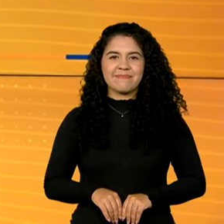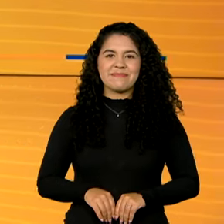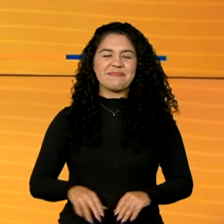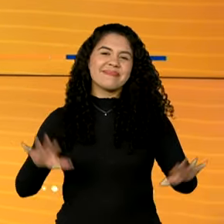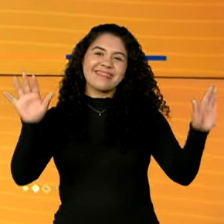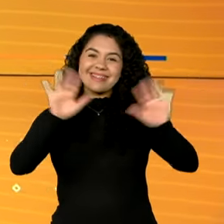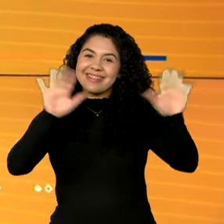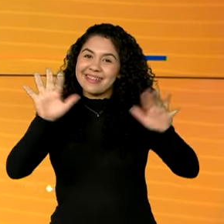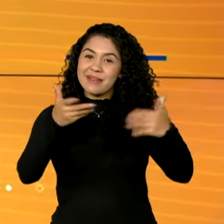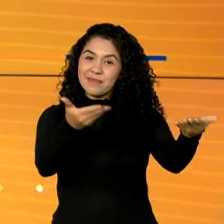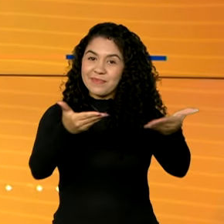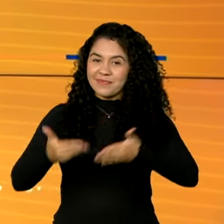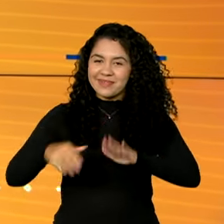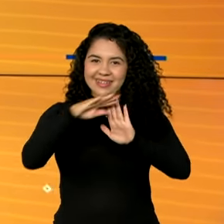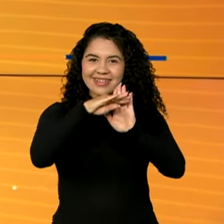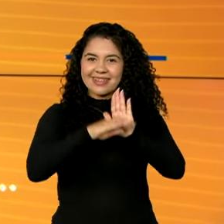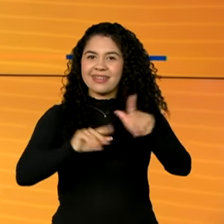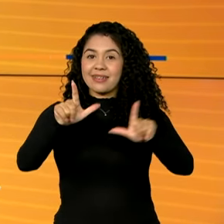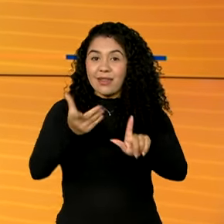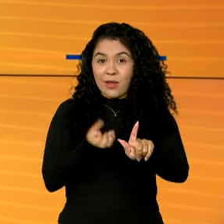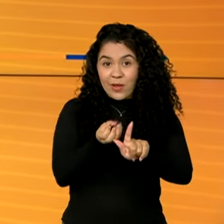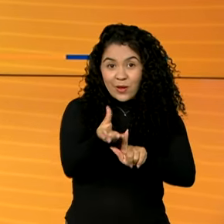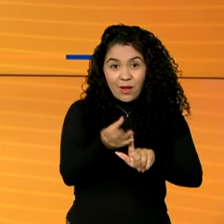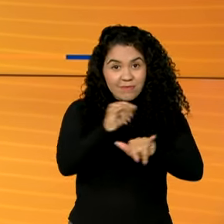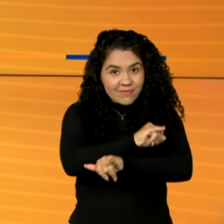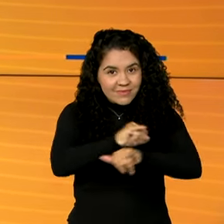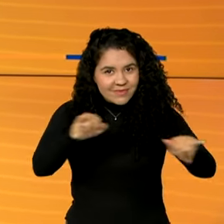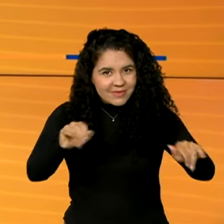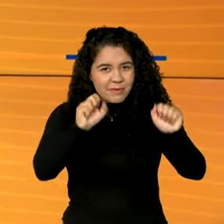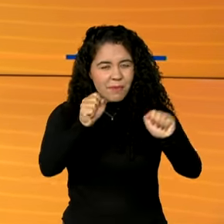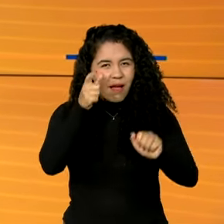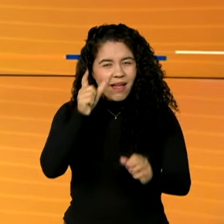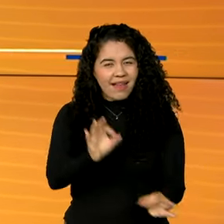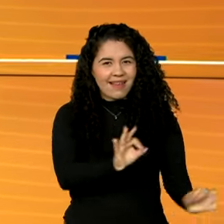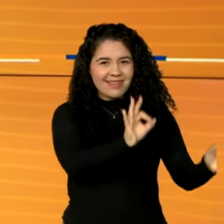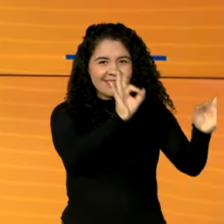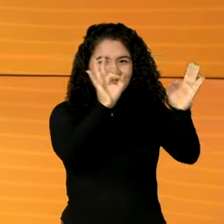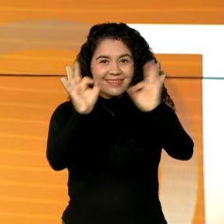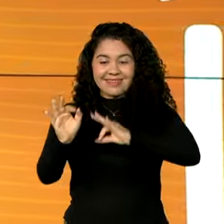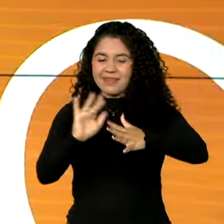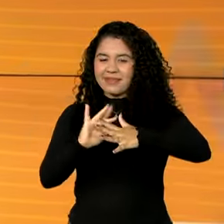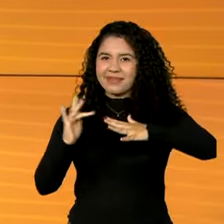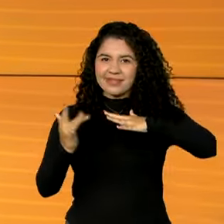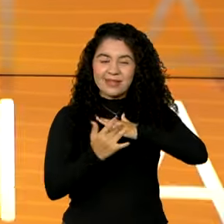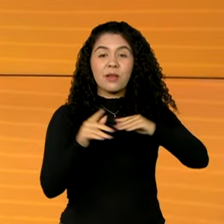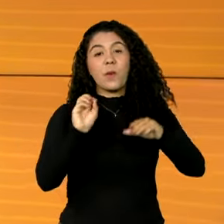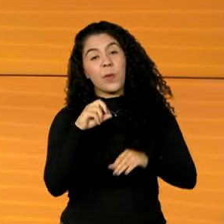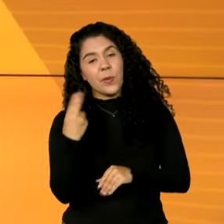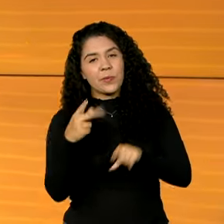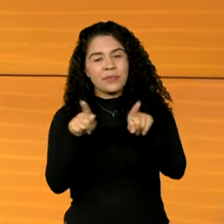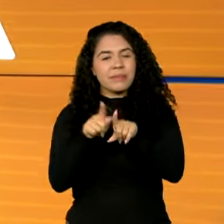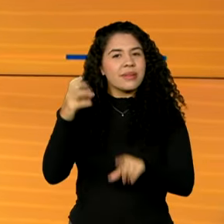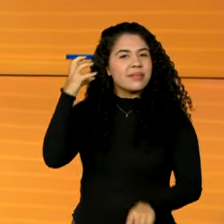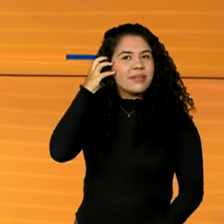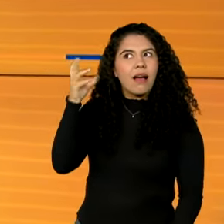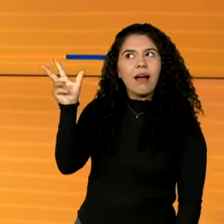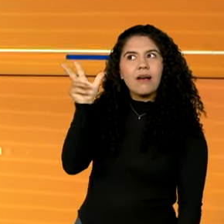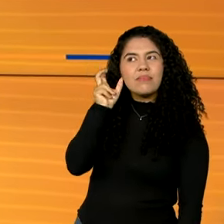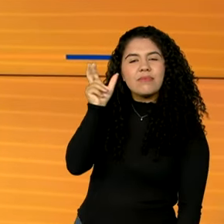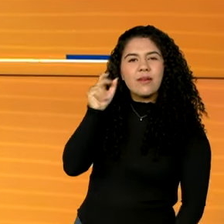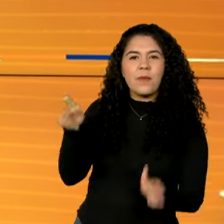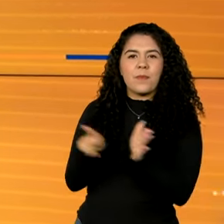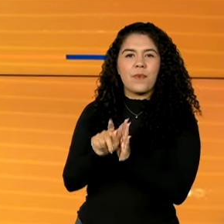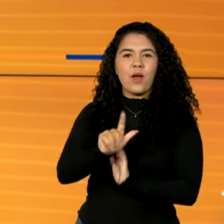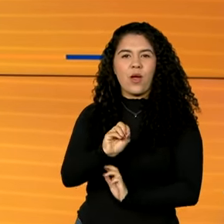Olá, seja muito bem-vindo ao canal GOV. Lembrando que você pode nos acompanhar também ao vivo pelas redes sociais